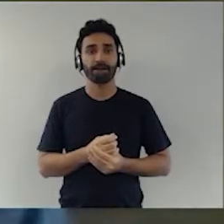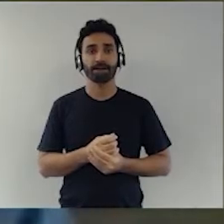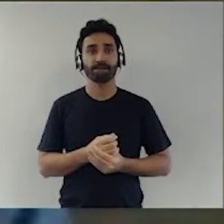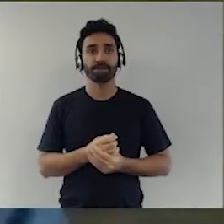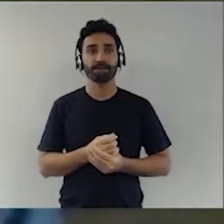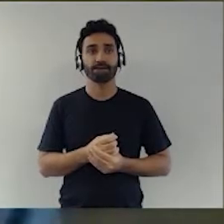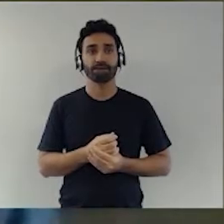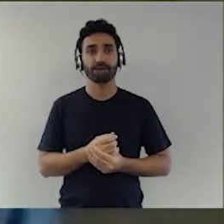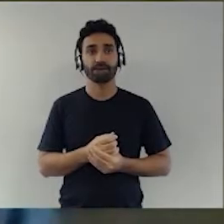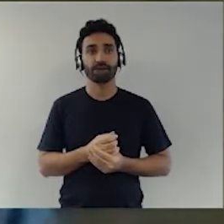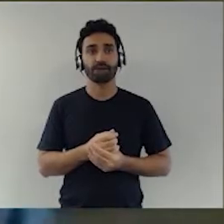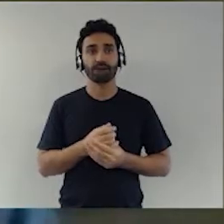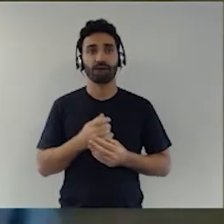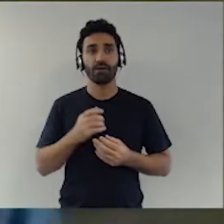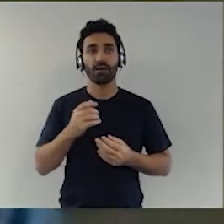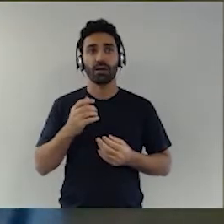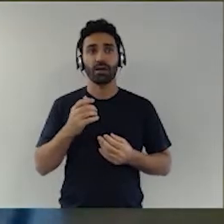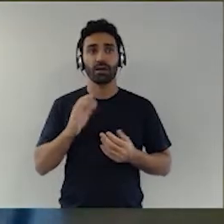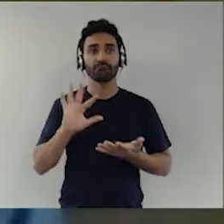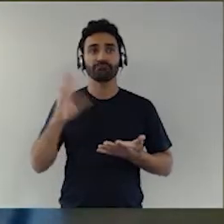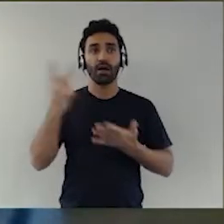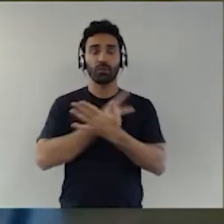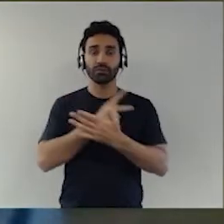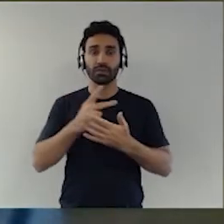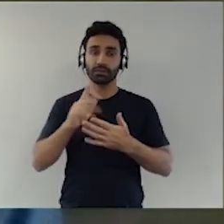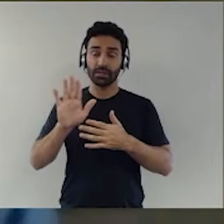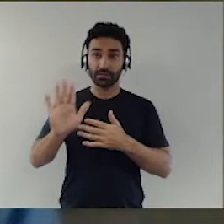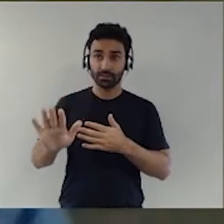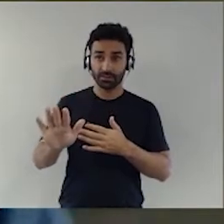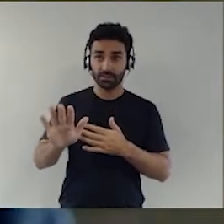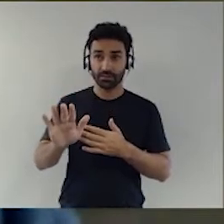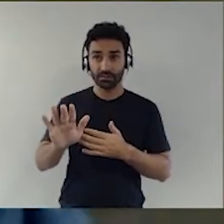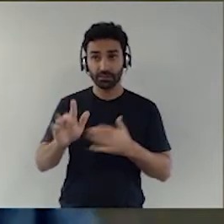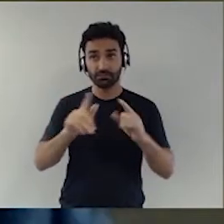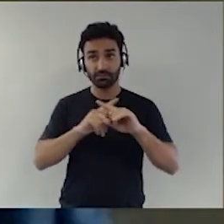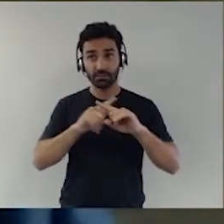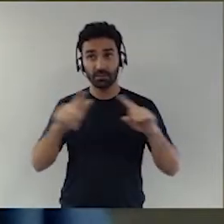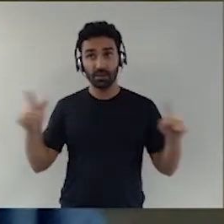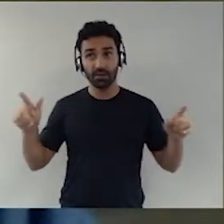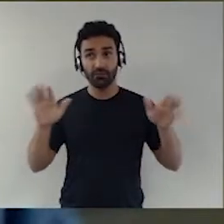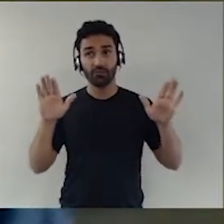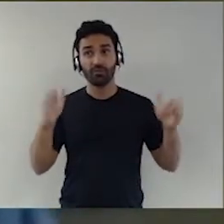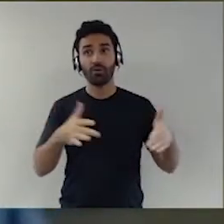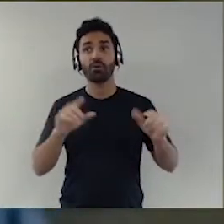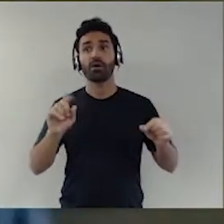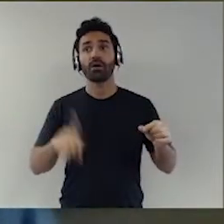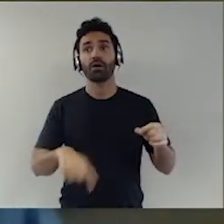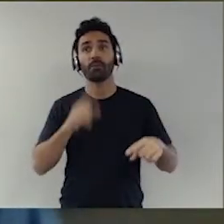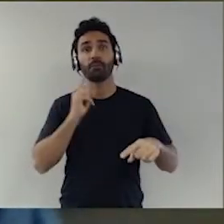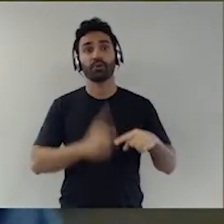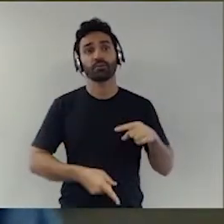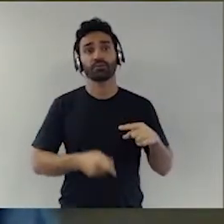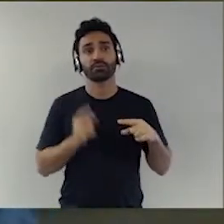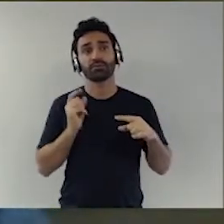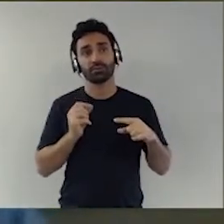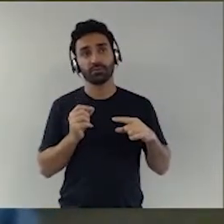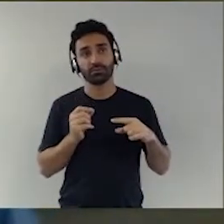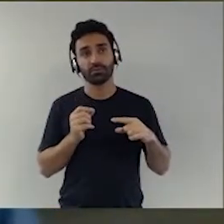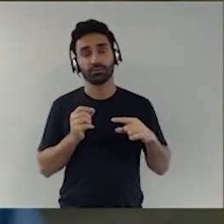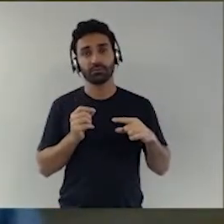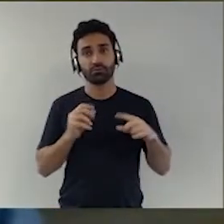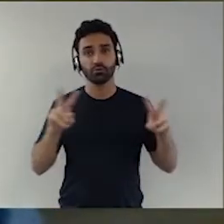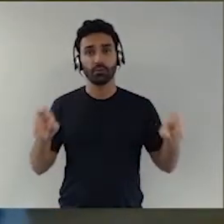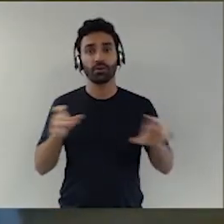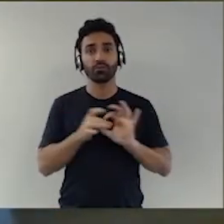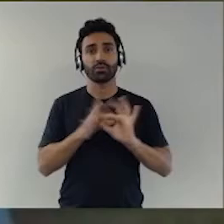interpretar situações dessa natureza prestigiando as proibições em relação às